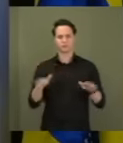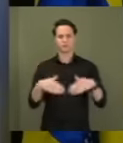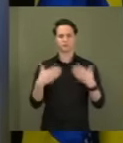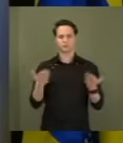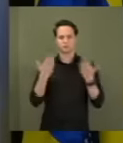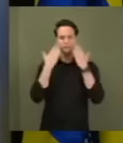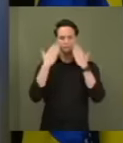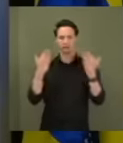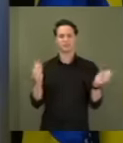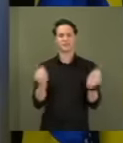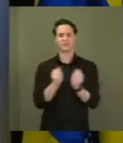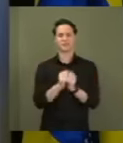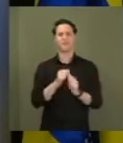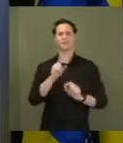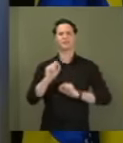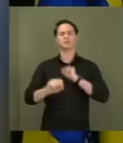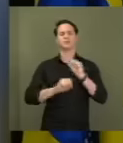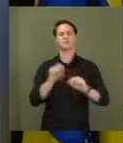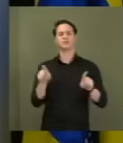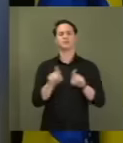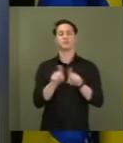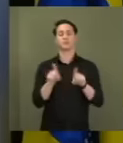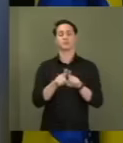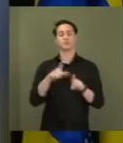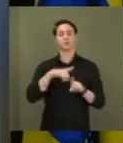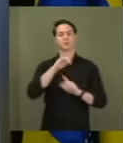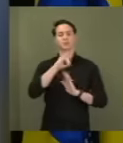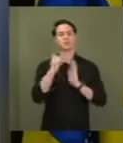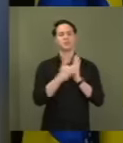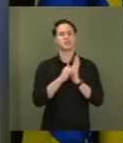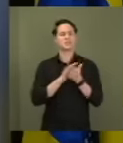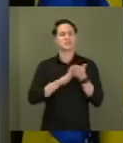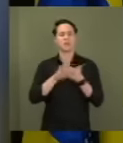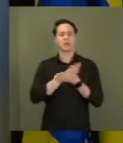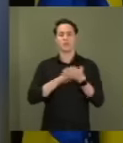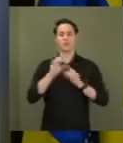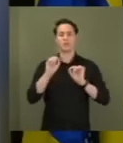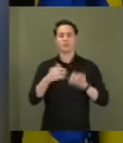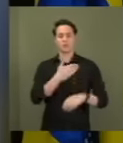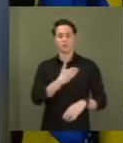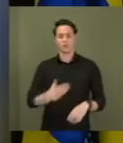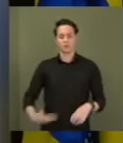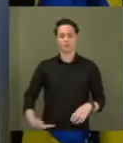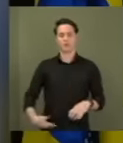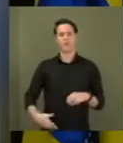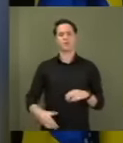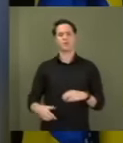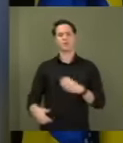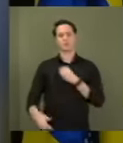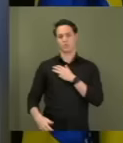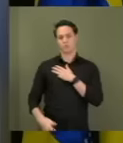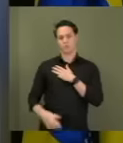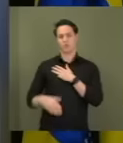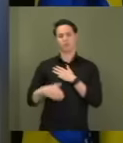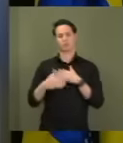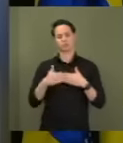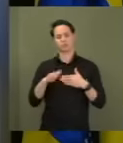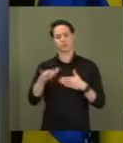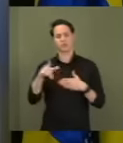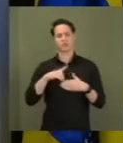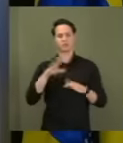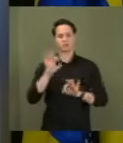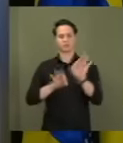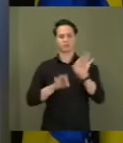Diante disso, não se justifica absolutamente que o governo Lula protele a